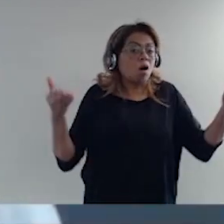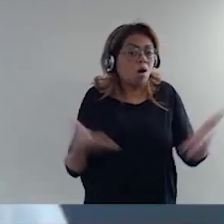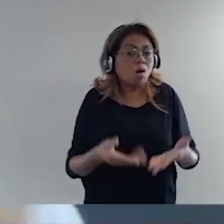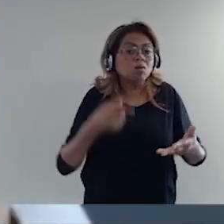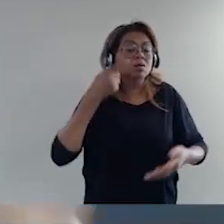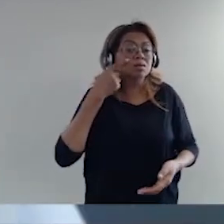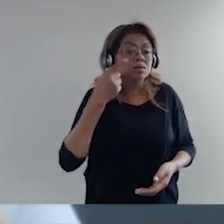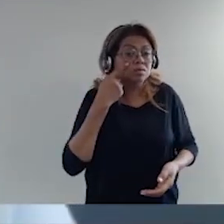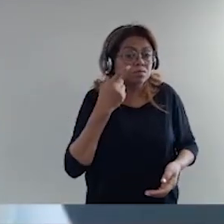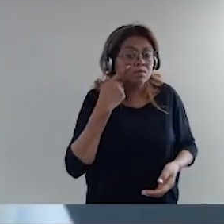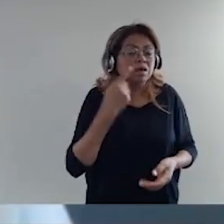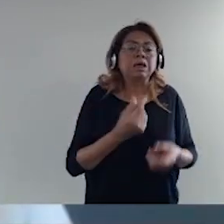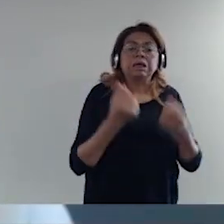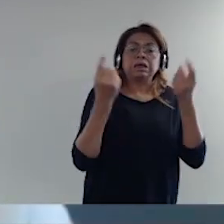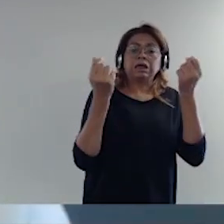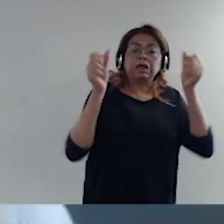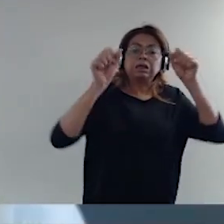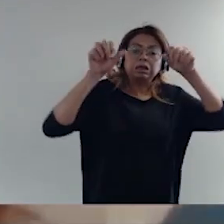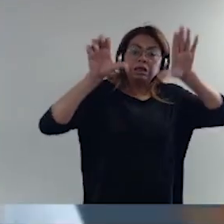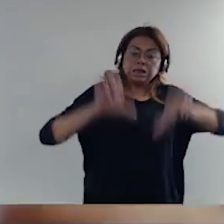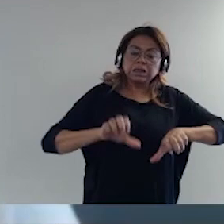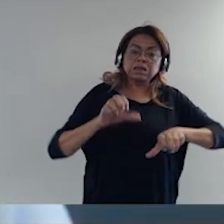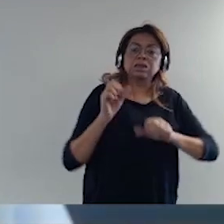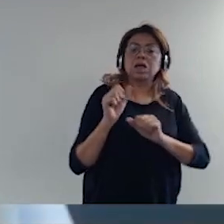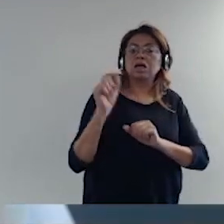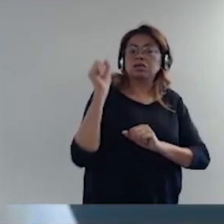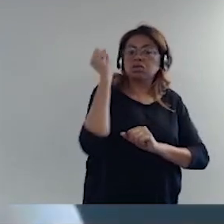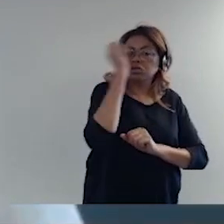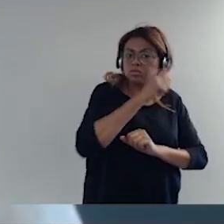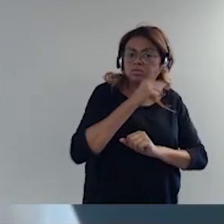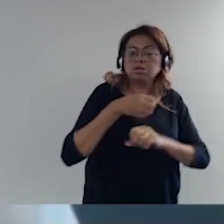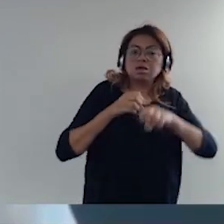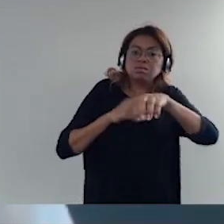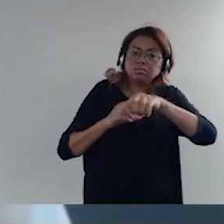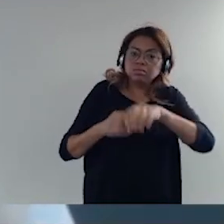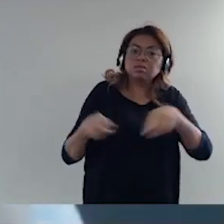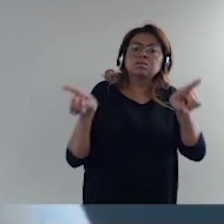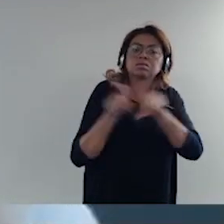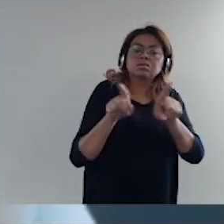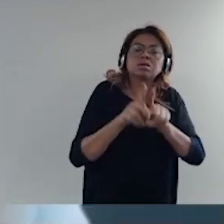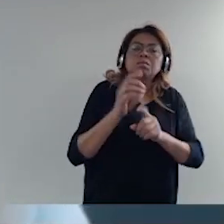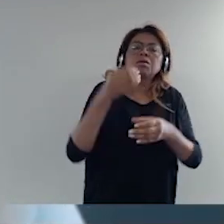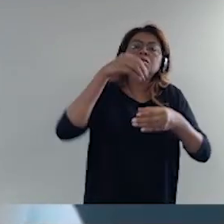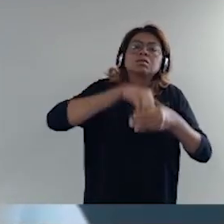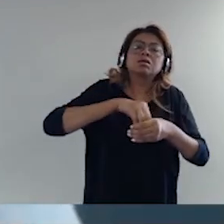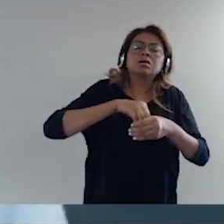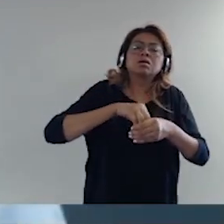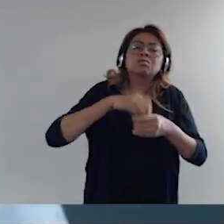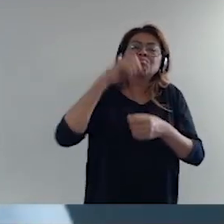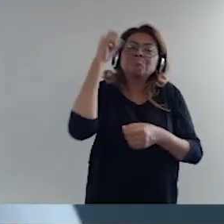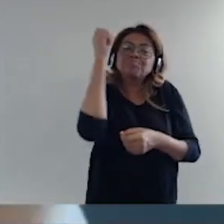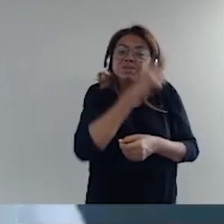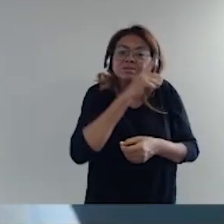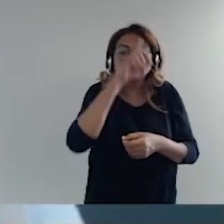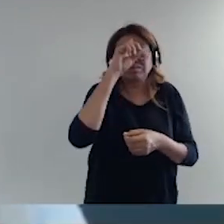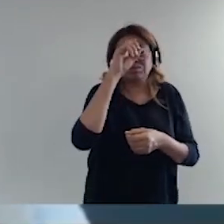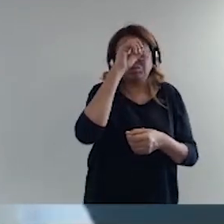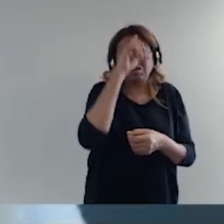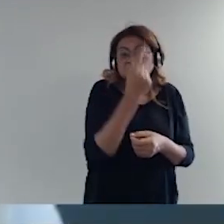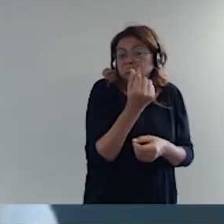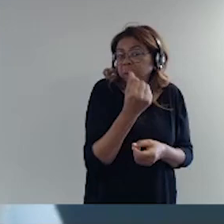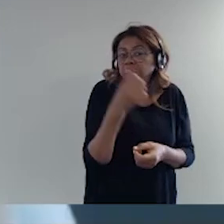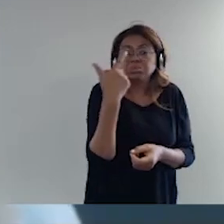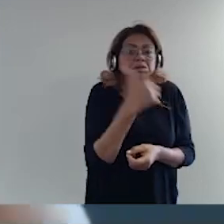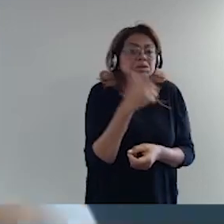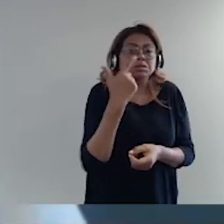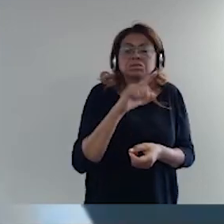hoje. As dificuldades com a educação e as dificuldades com os hospitais. Todos rebentados, os estados